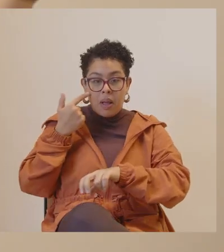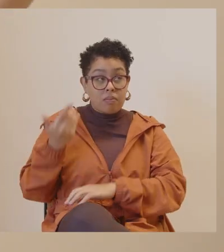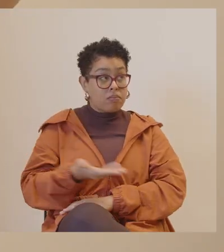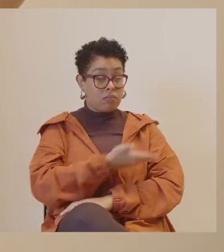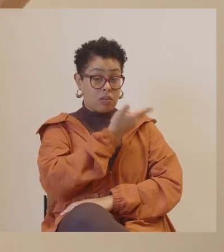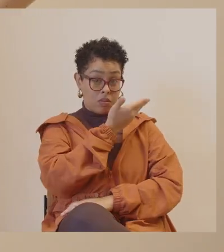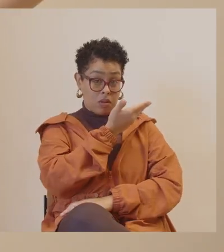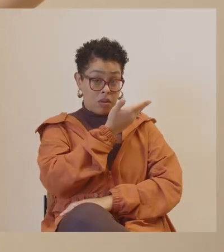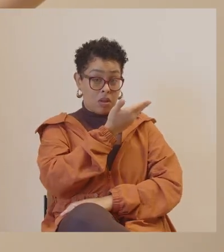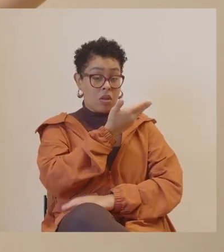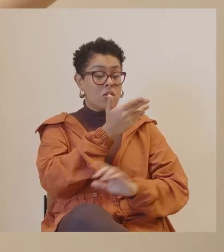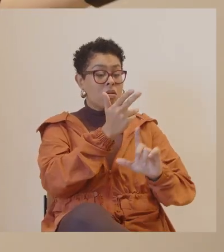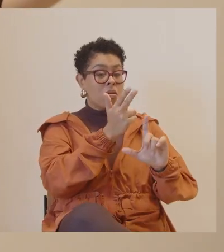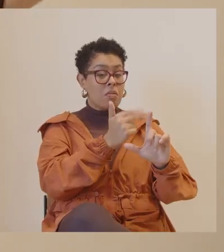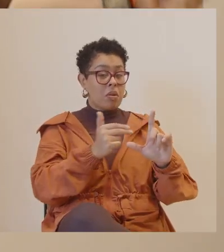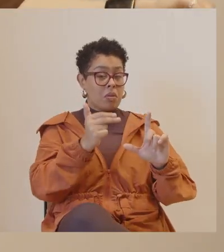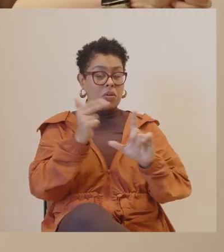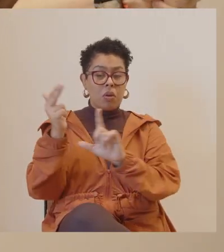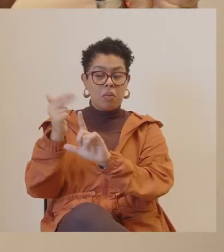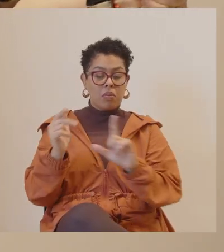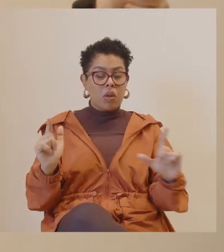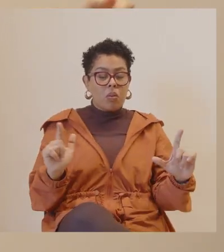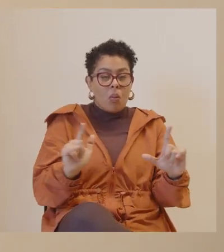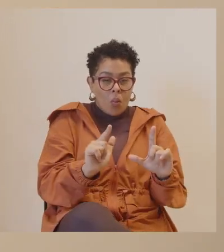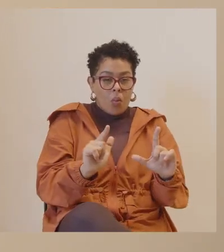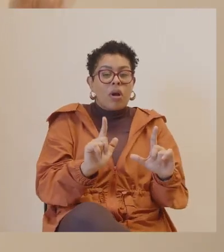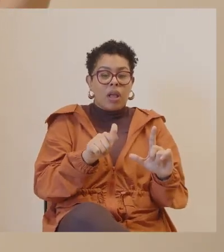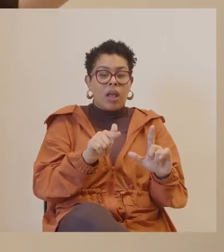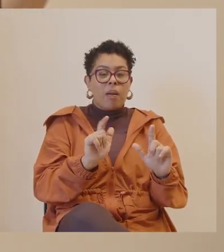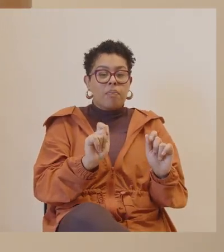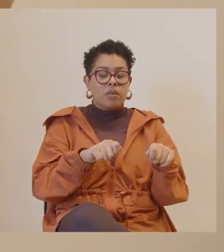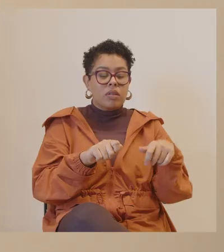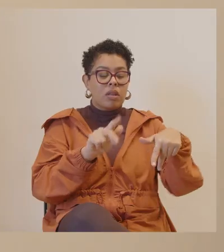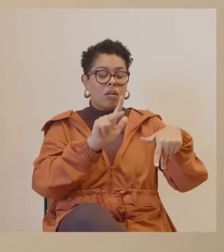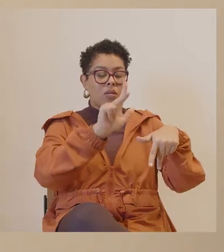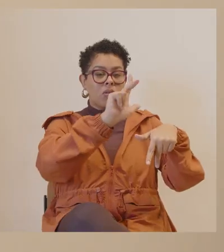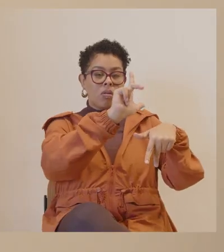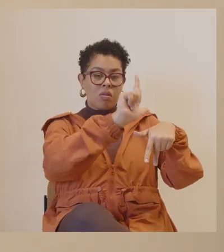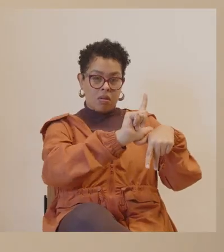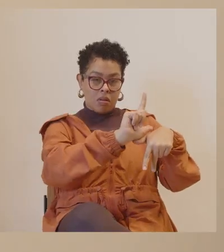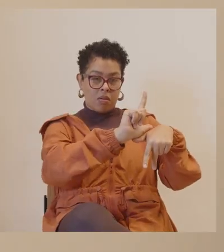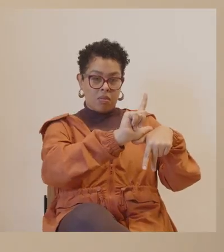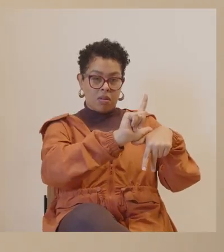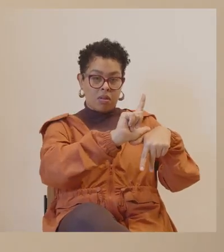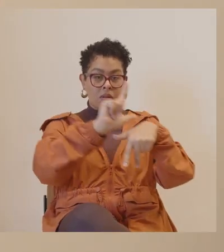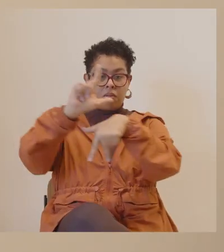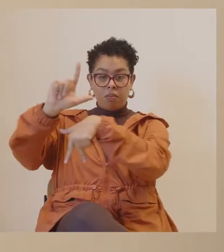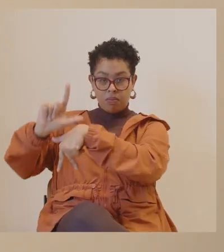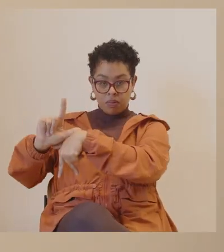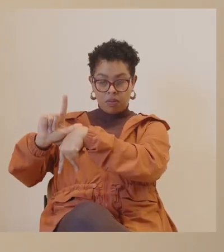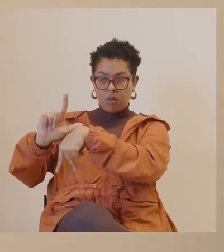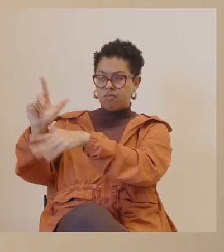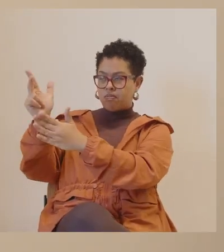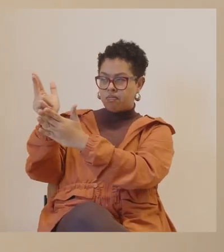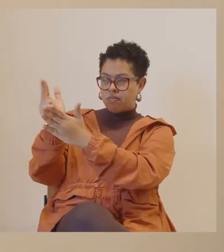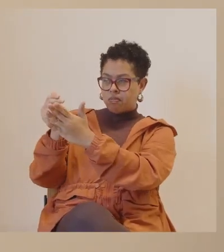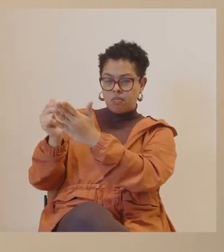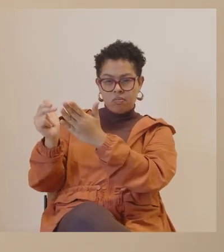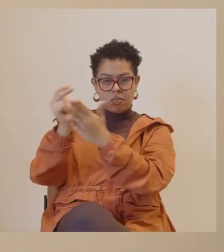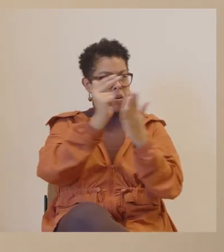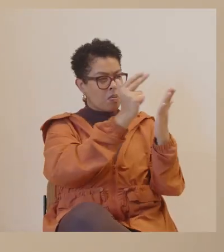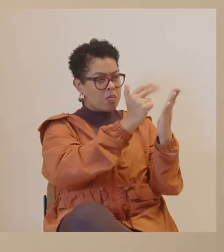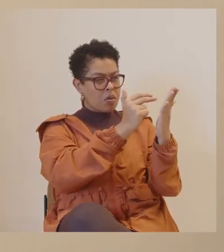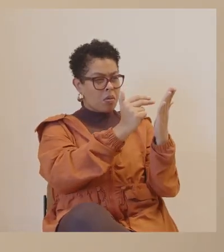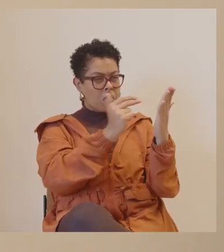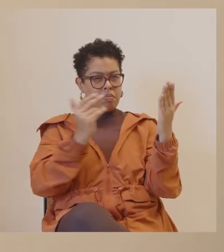ar livre. Então, elas são pinturas de pequena dimensão, no cavalete, né, que ele bota uma ao lado da outra, né, e começa a construir esses vários